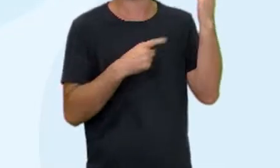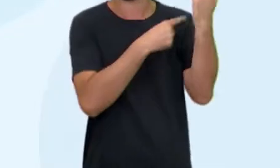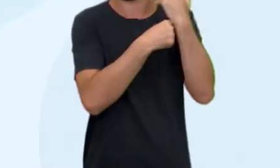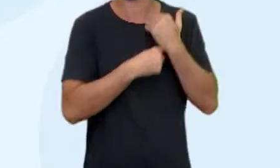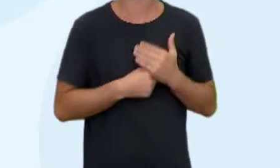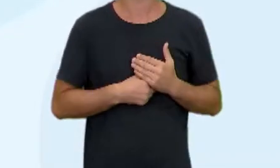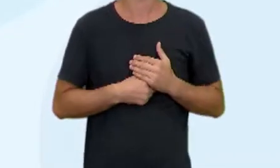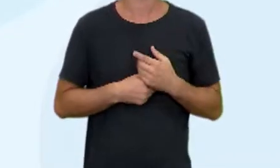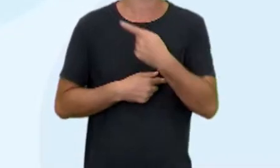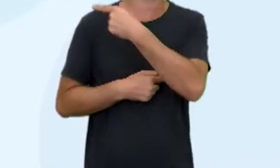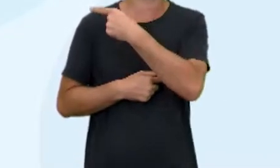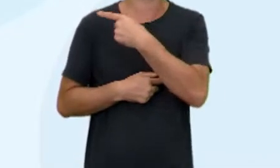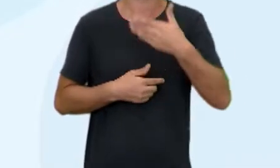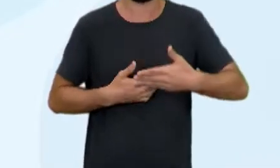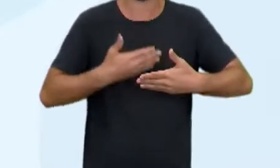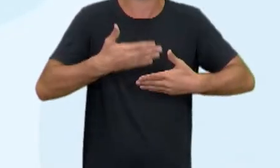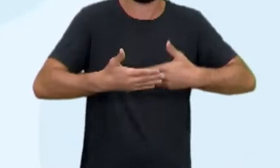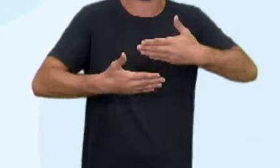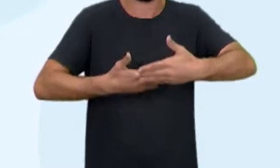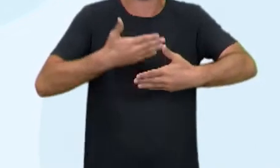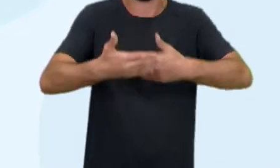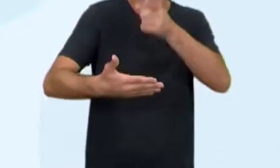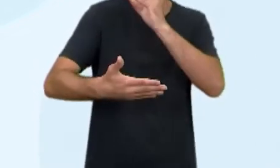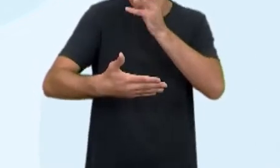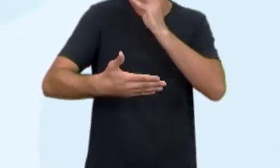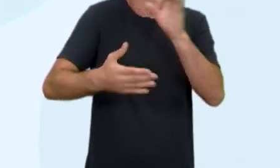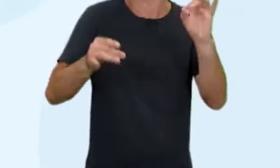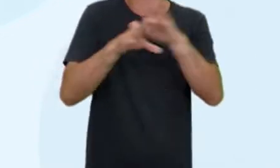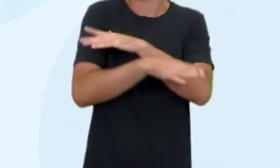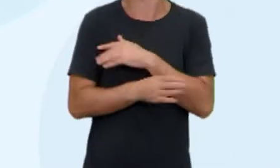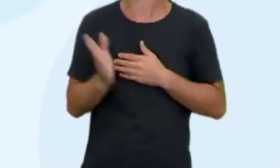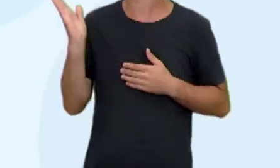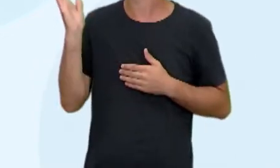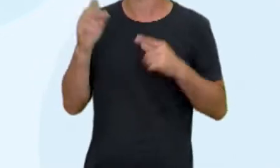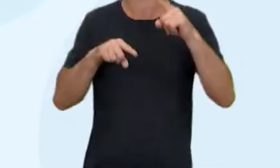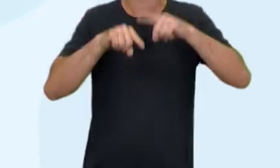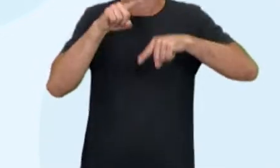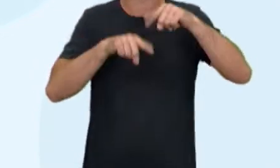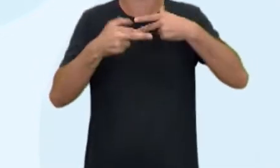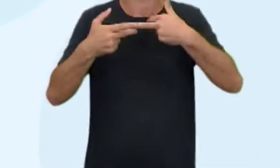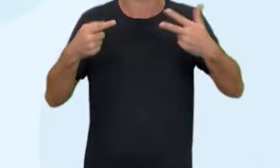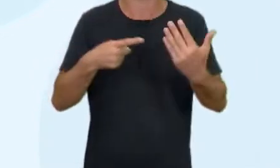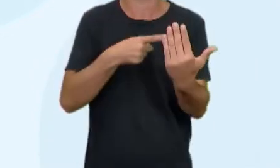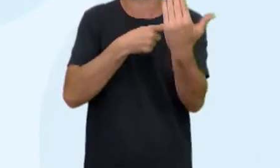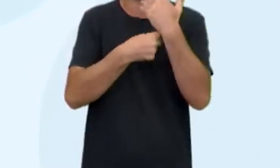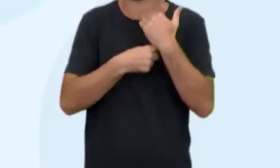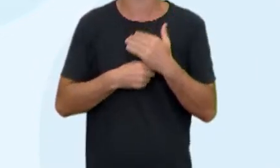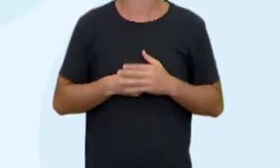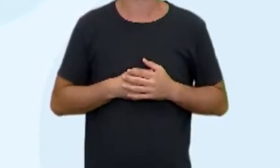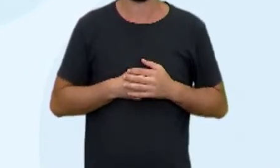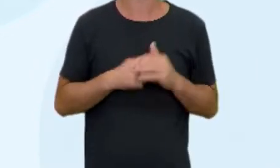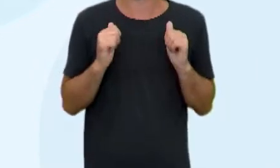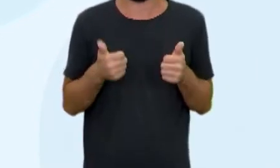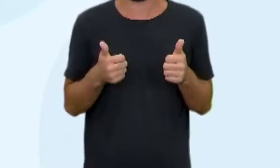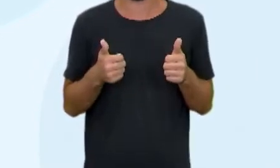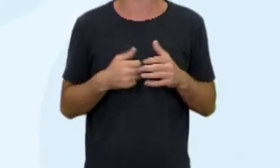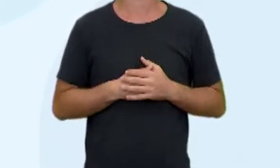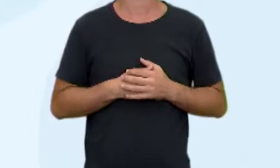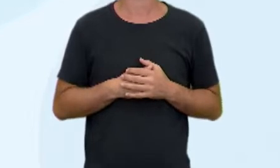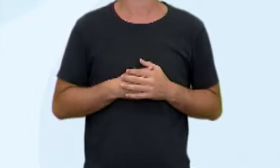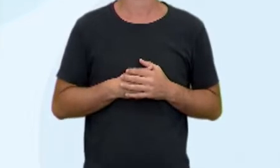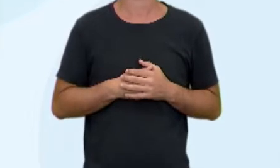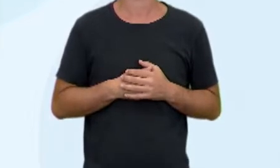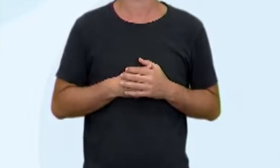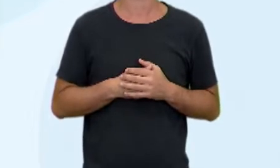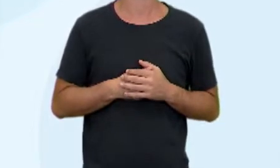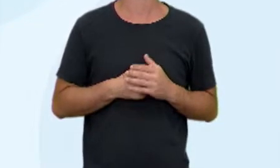nosso caminho, do nosso aprofundamento que vocês já conhecem, e os materiais necessários que estamos aí na aula 29, tá certo? Então,